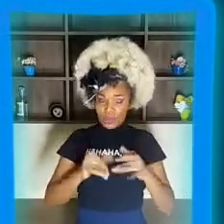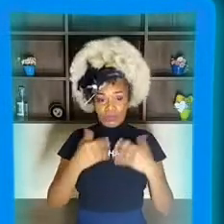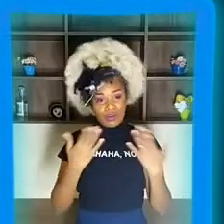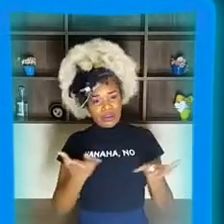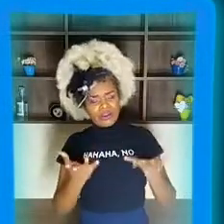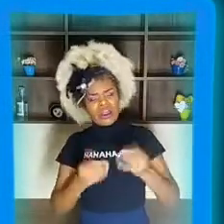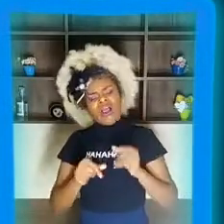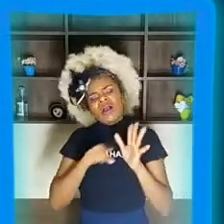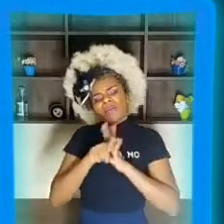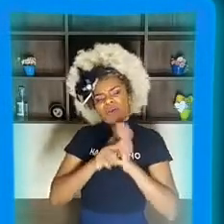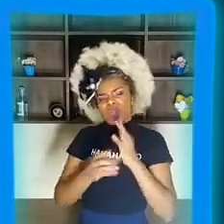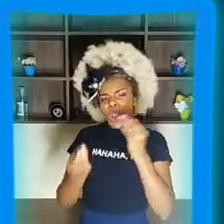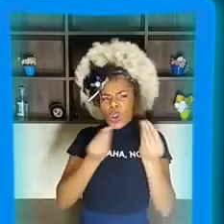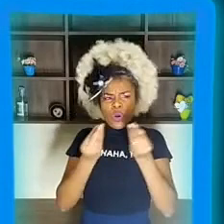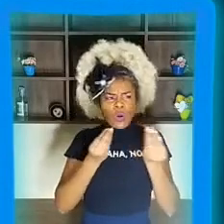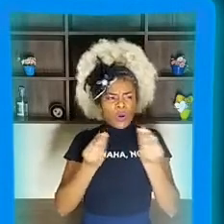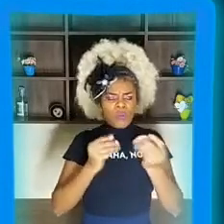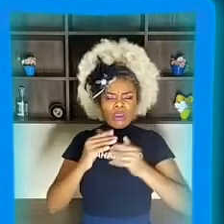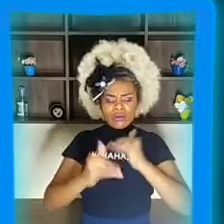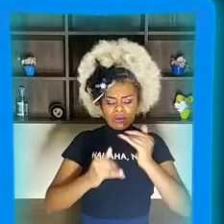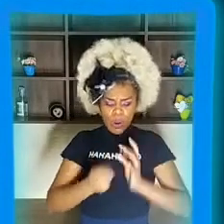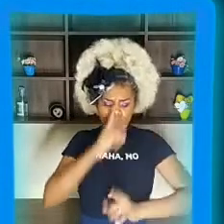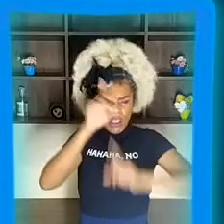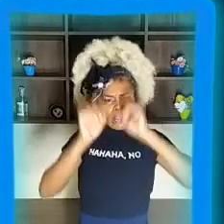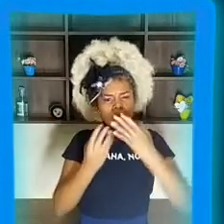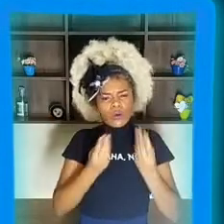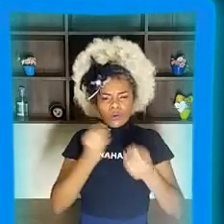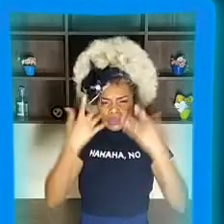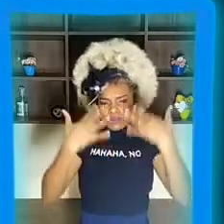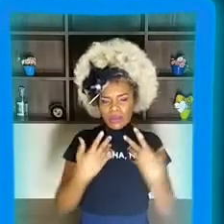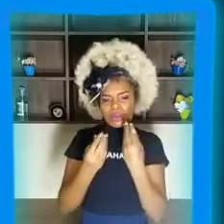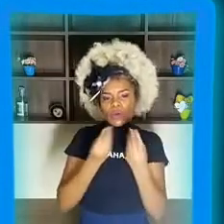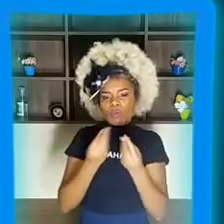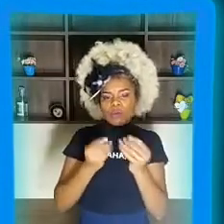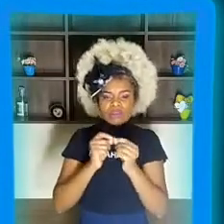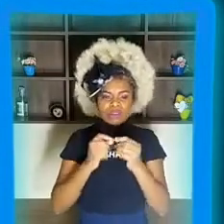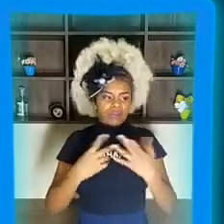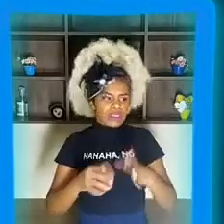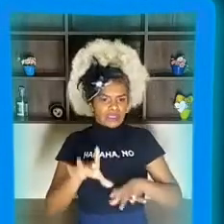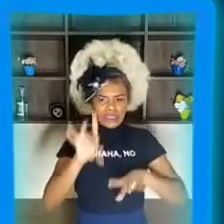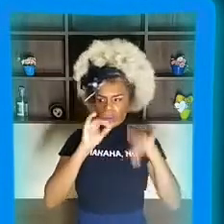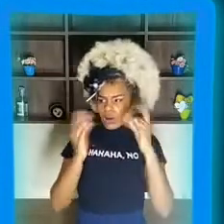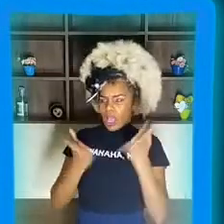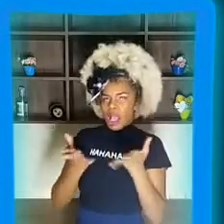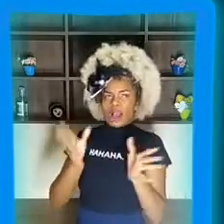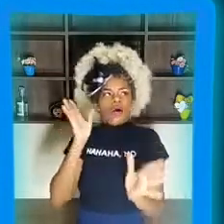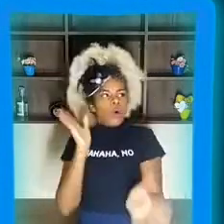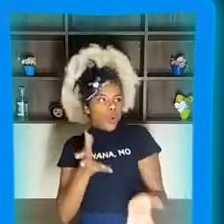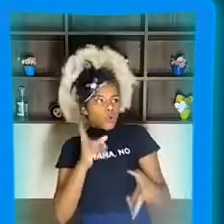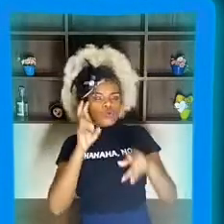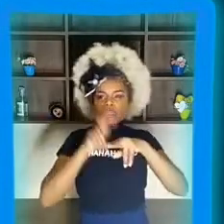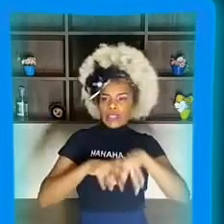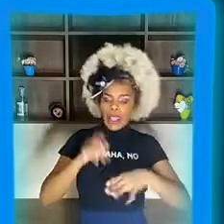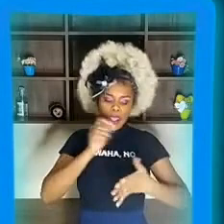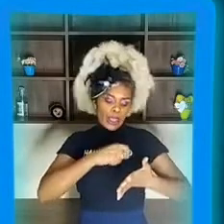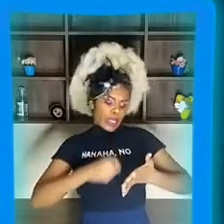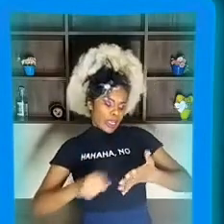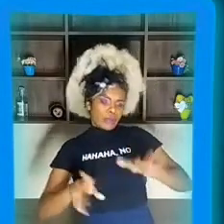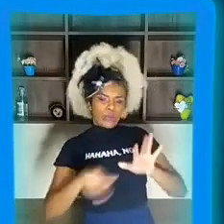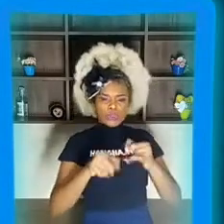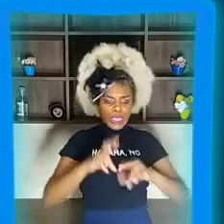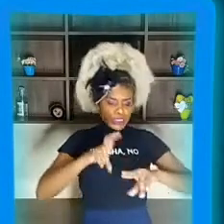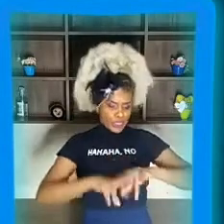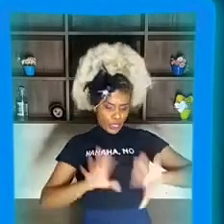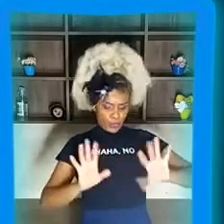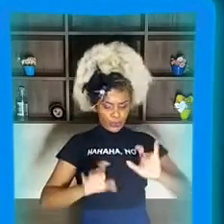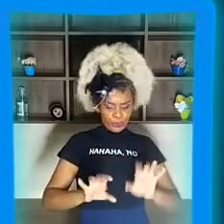uma coisa. Como é que é o teu processo criativo? Conta um pouquinho pra gente. Você escolhe, não, hoje vou escrever uma música. Aí você entra e vai escrever.